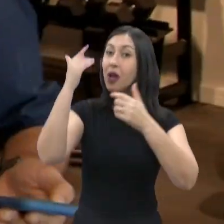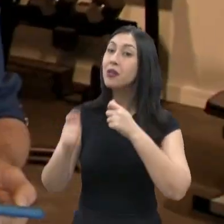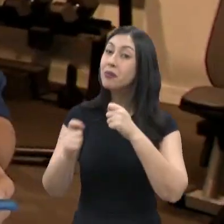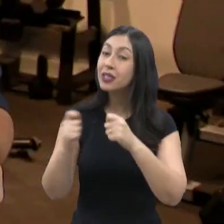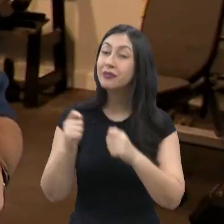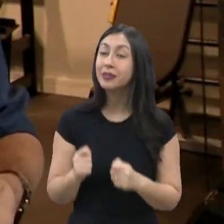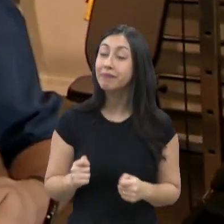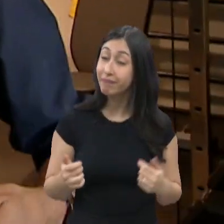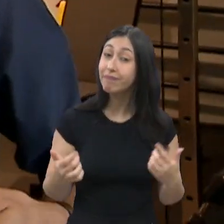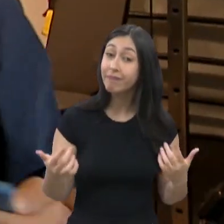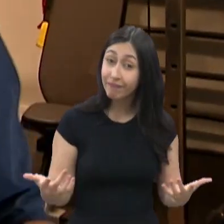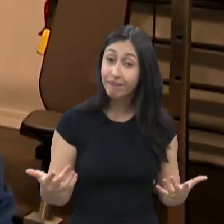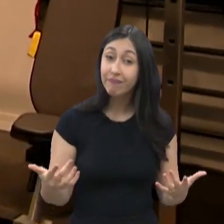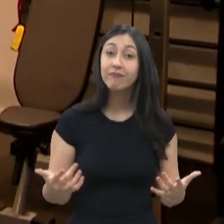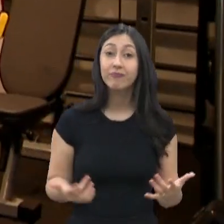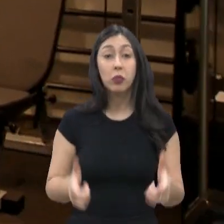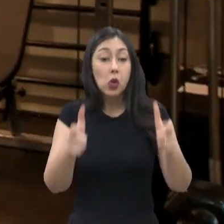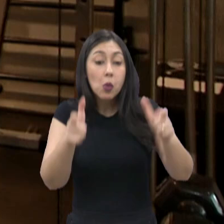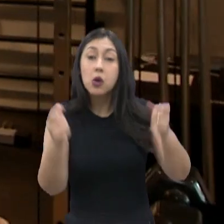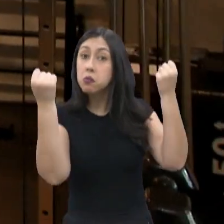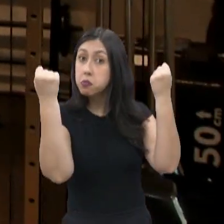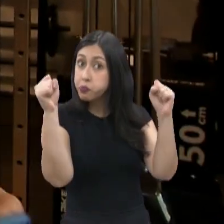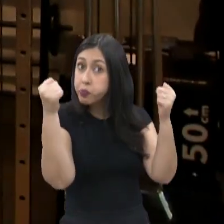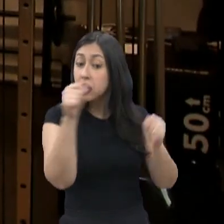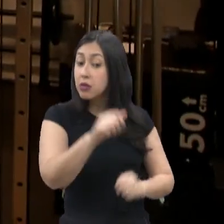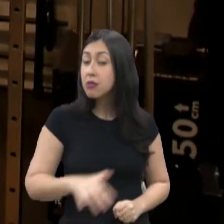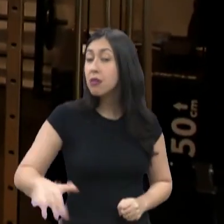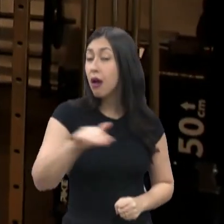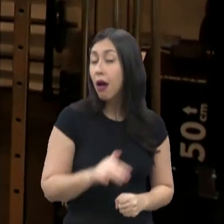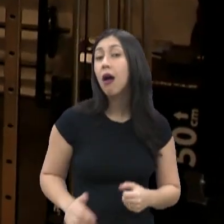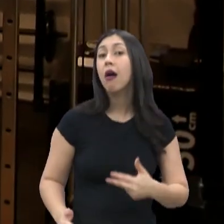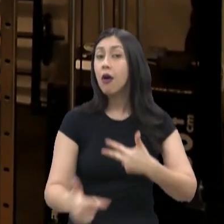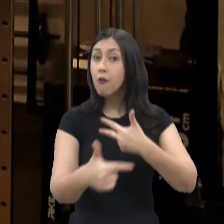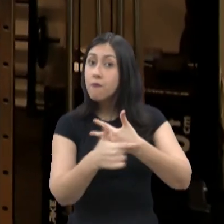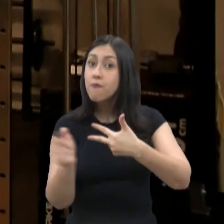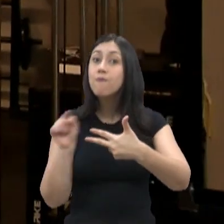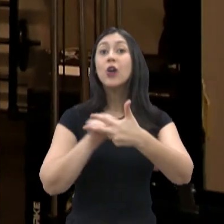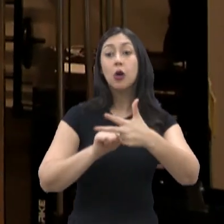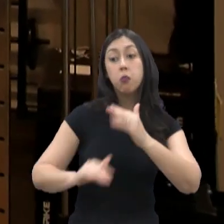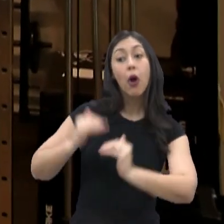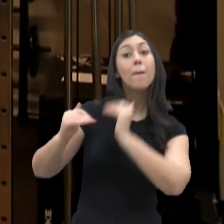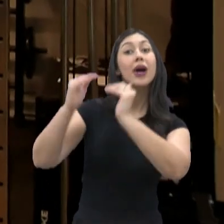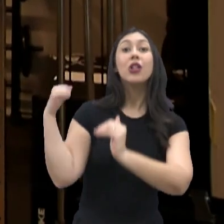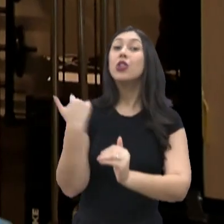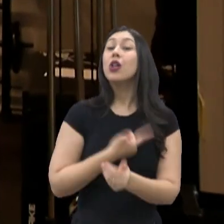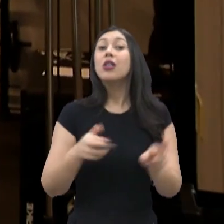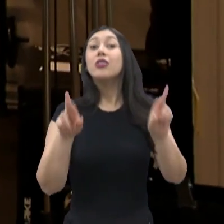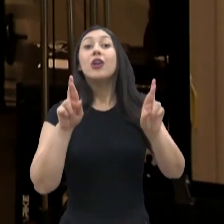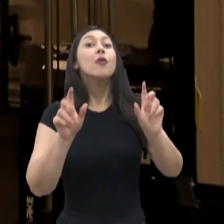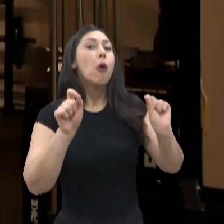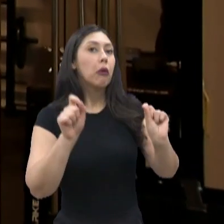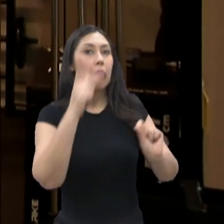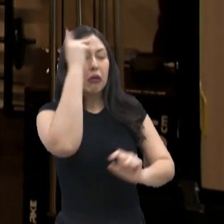Pois é, pessoal, e enquanto as academias e o mercado fitness cresce, por outro lado, a gente fica naquela expectativa de que o